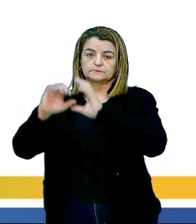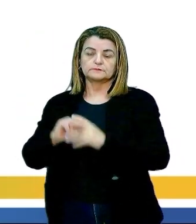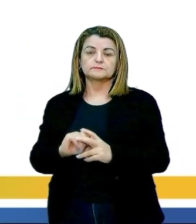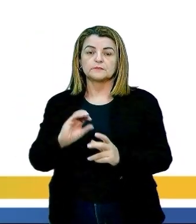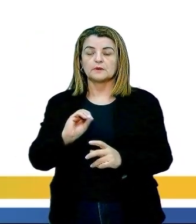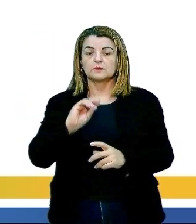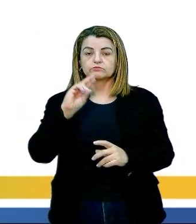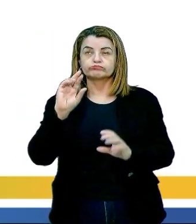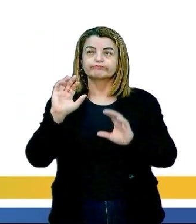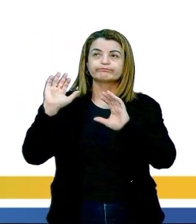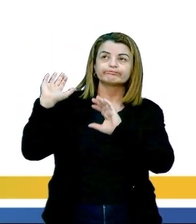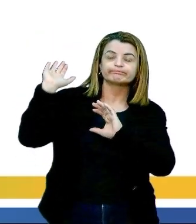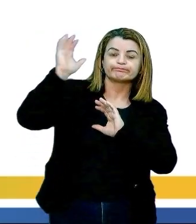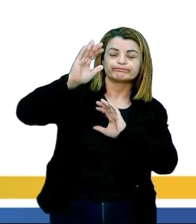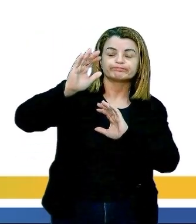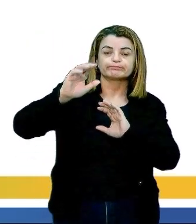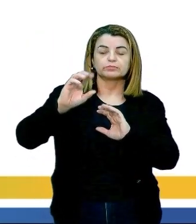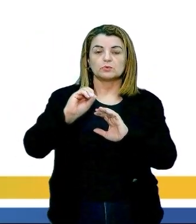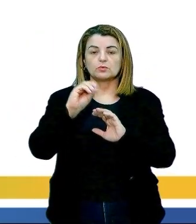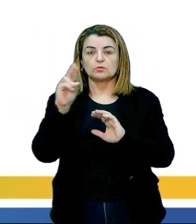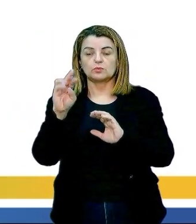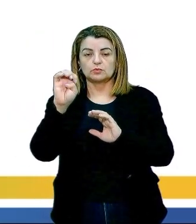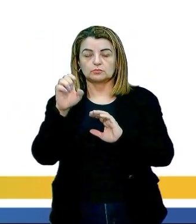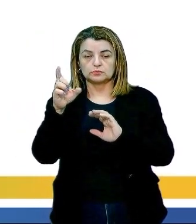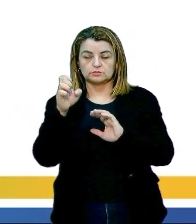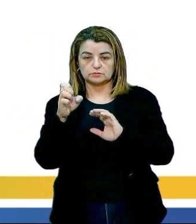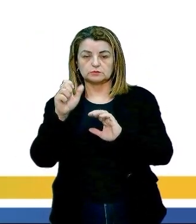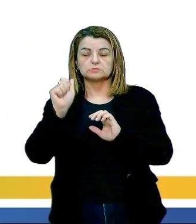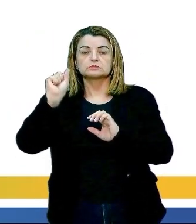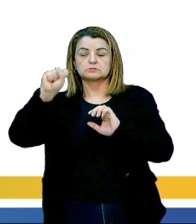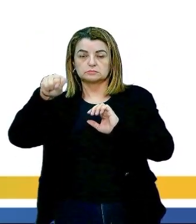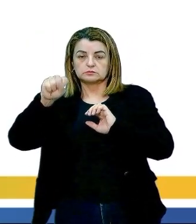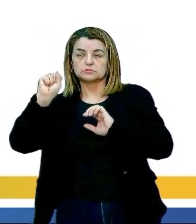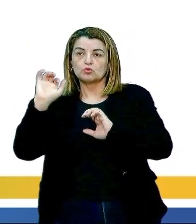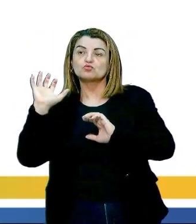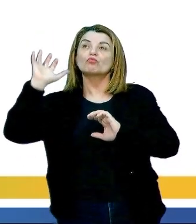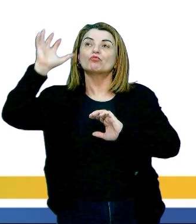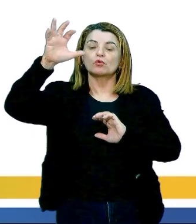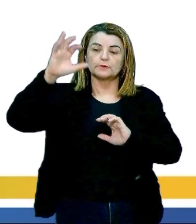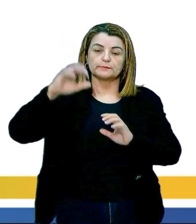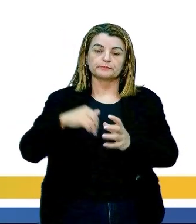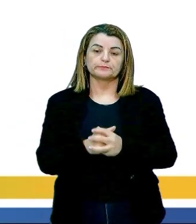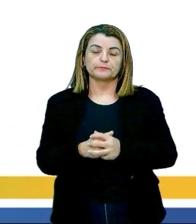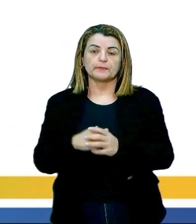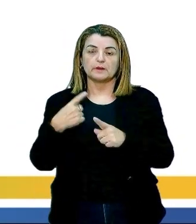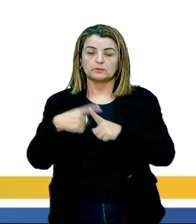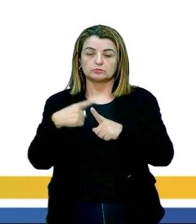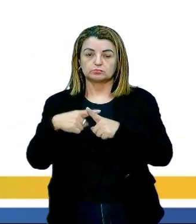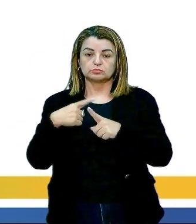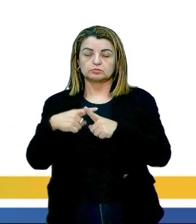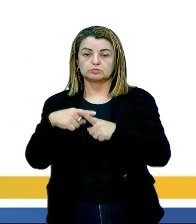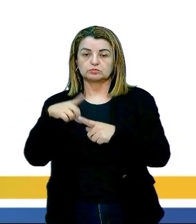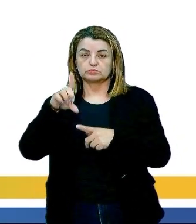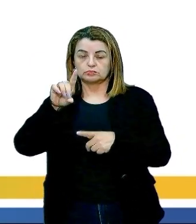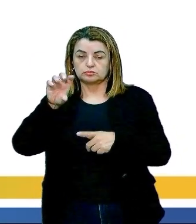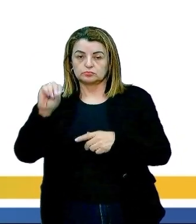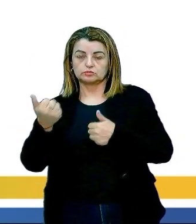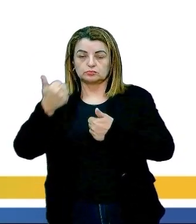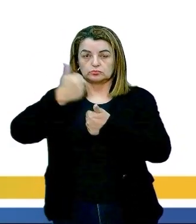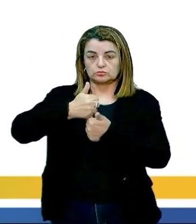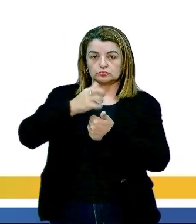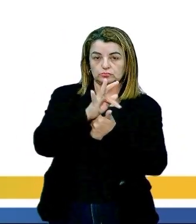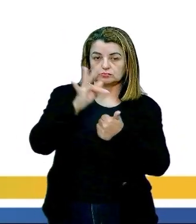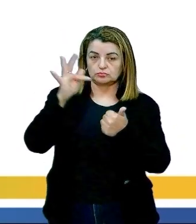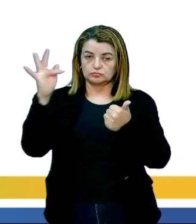Ou então somente Yes, I do. Sim, eu jogo. Por quê? Esse do vai substituir na frase